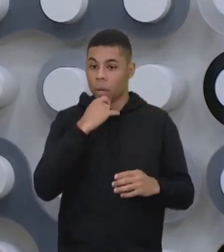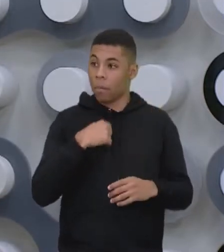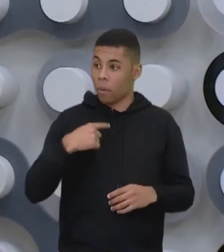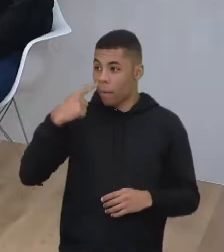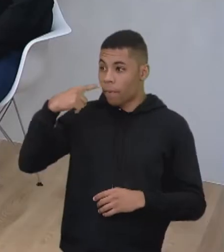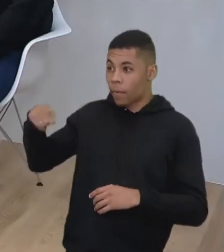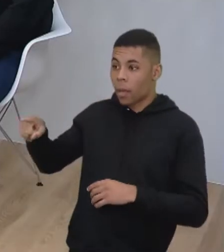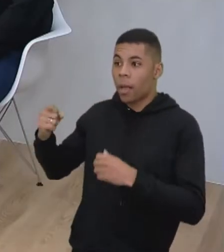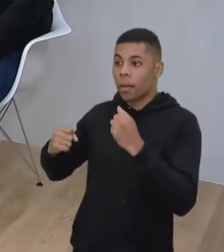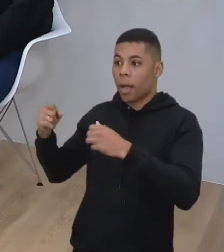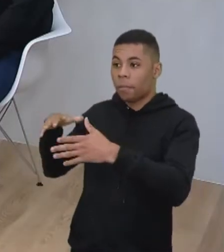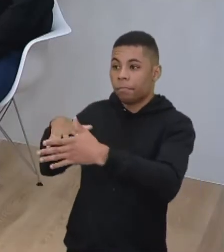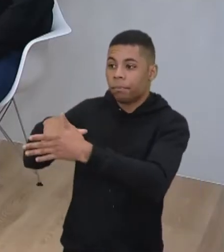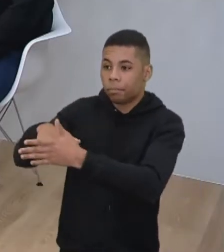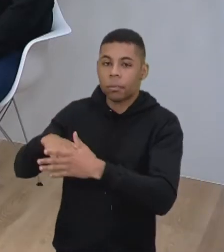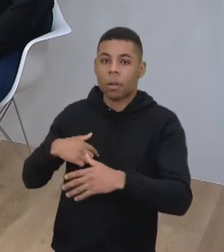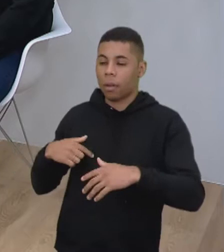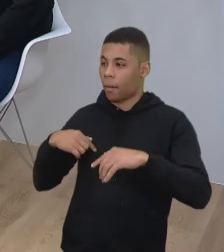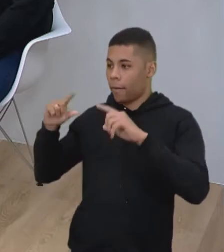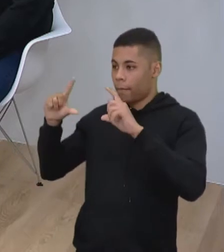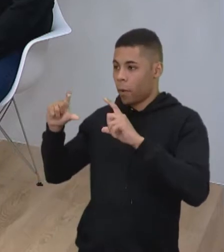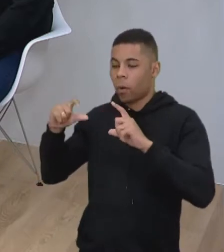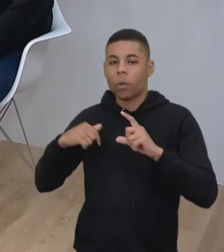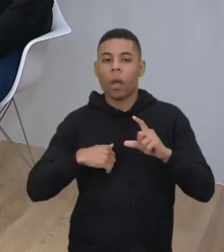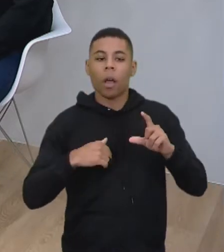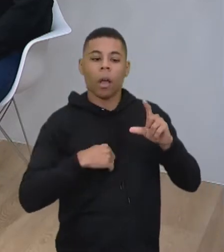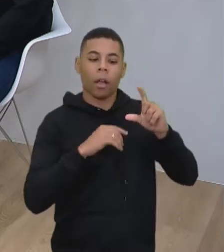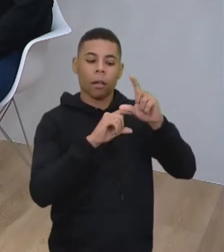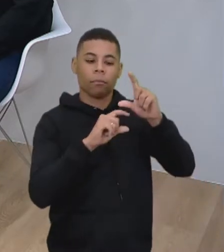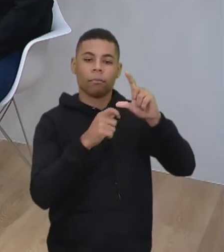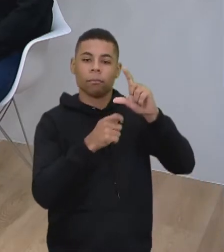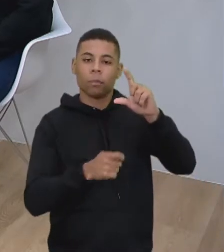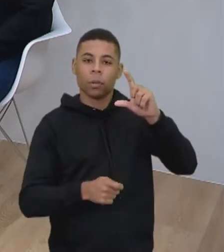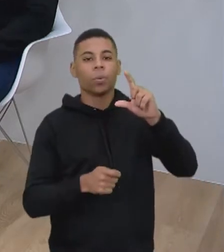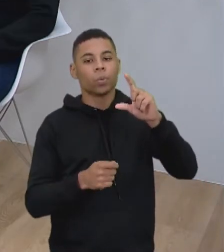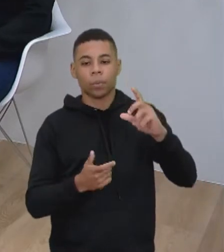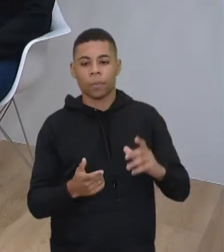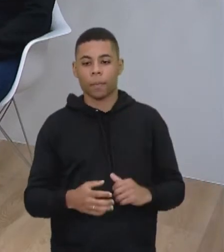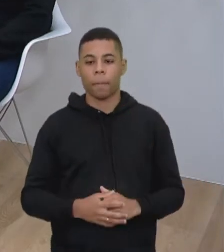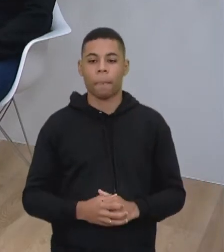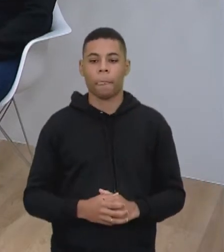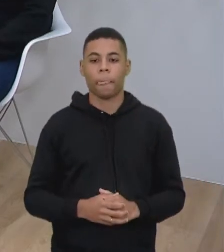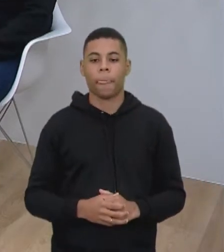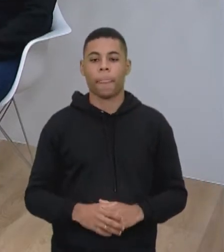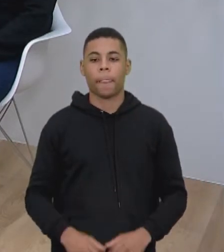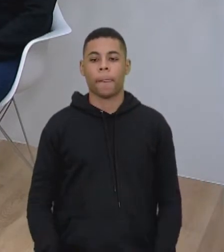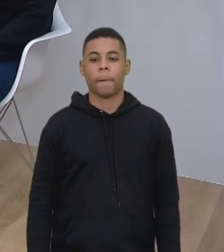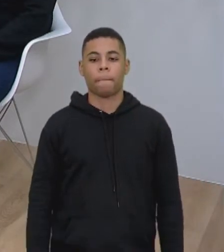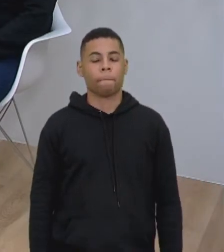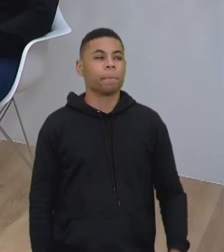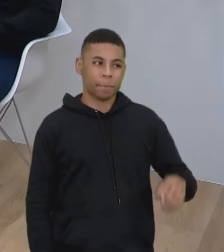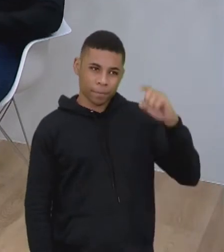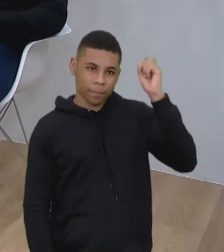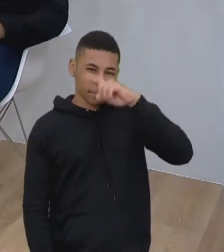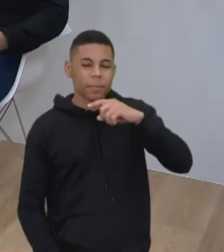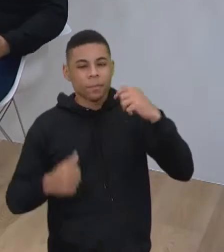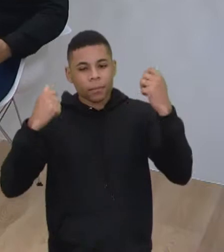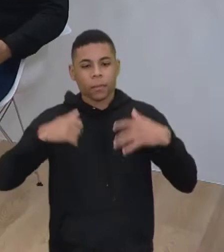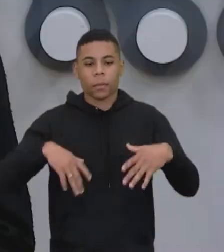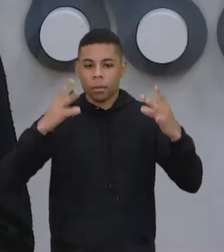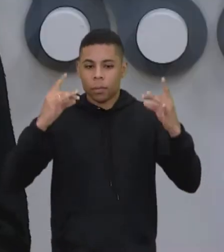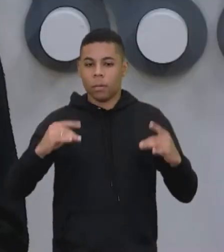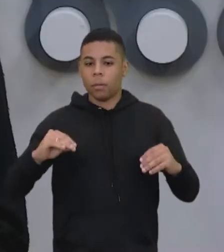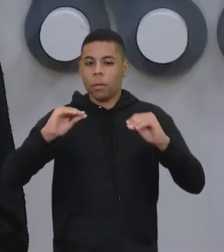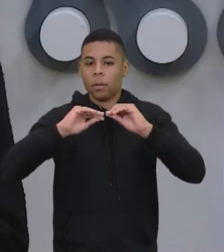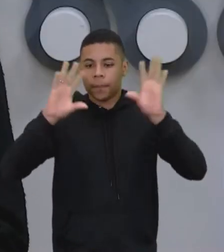bateu. Eu vou lá, tiro uma foto e escrevo um texto. Qual é a minha responsabilidade? Então, eu acho que é difícil definir agora de forma clara para